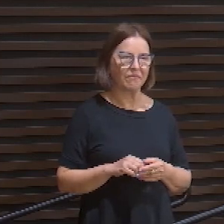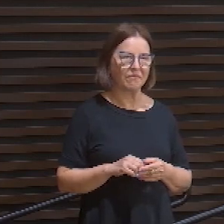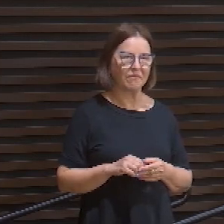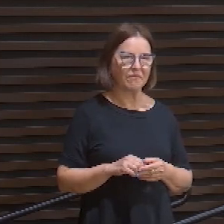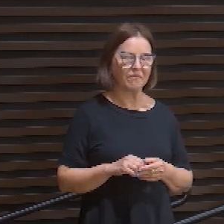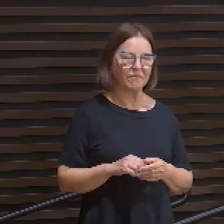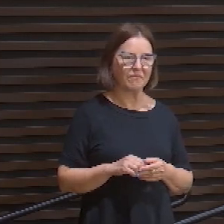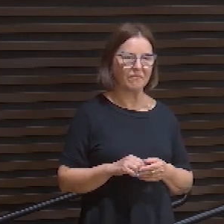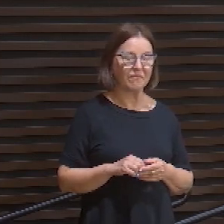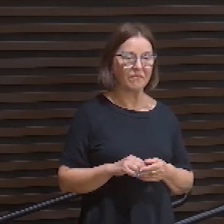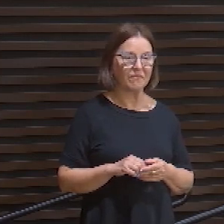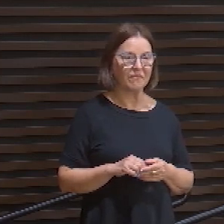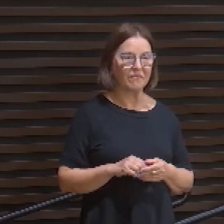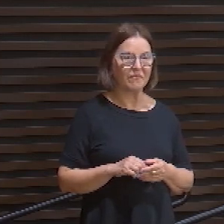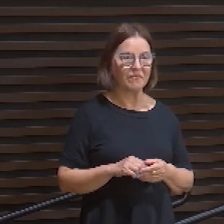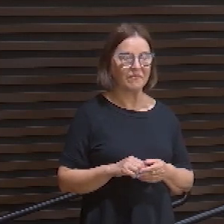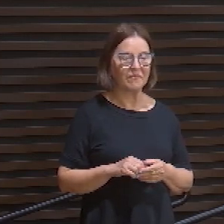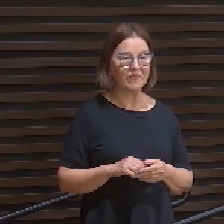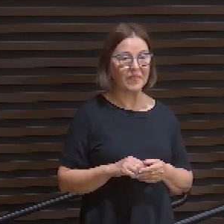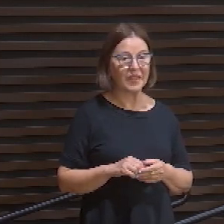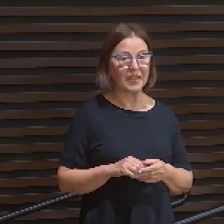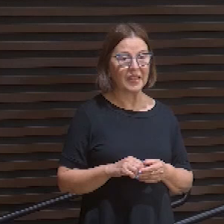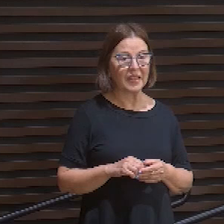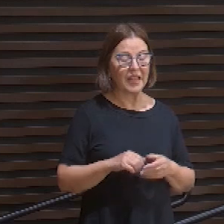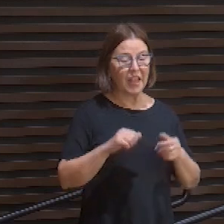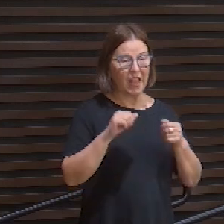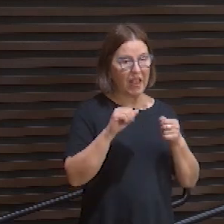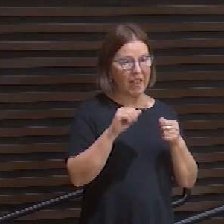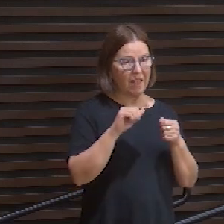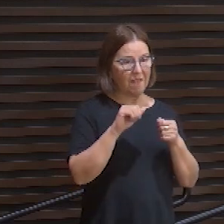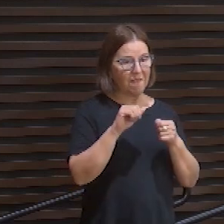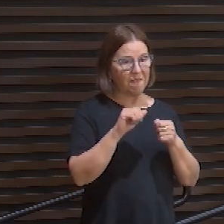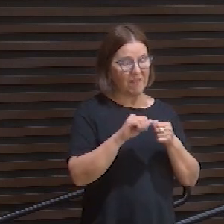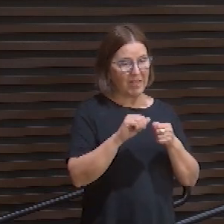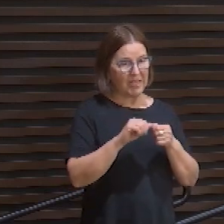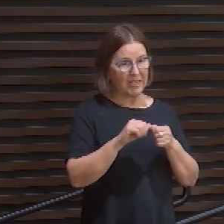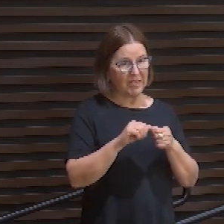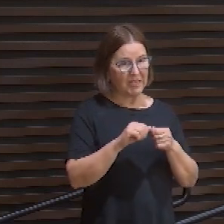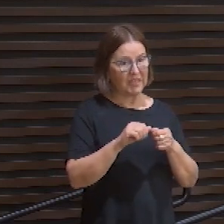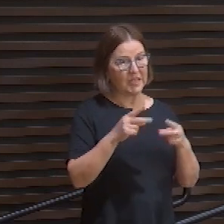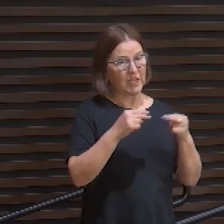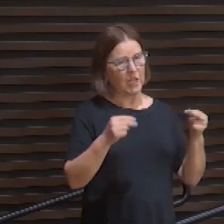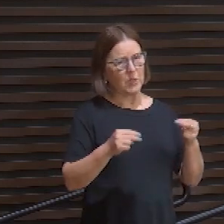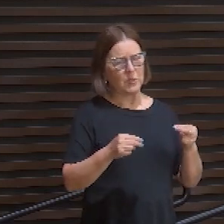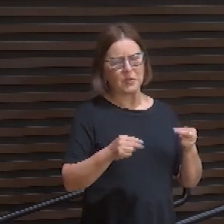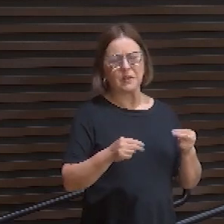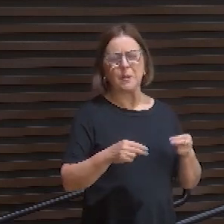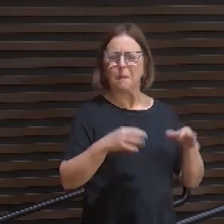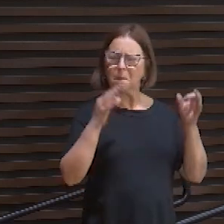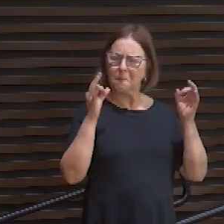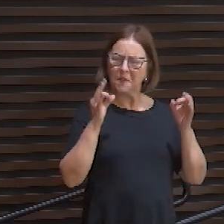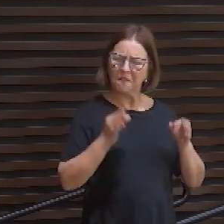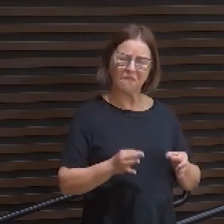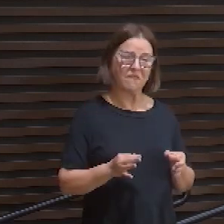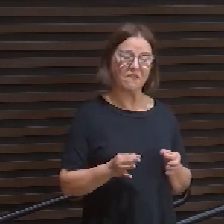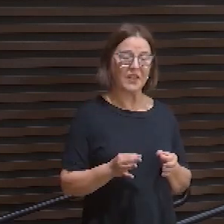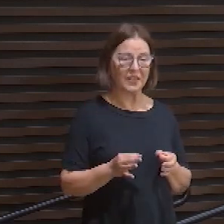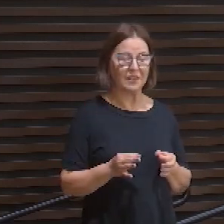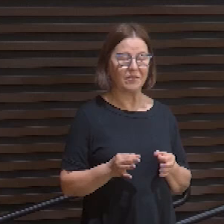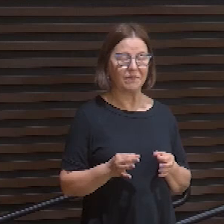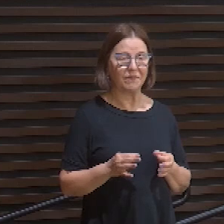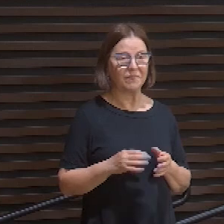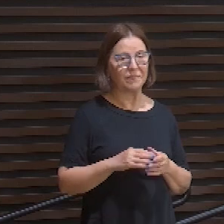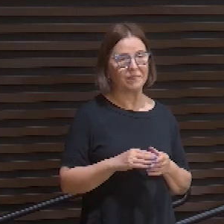Eficiência diz respeito a fazer algo bem feito, fazer bem. É eficiente, fez